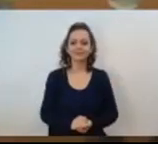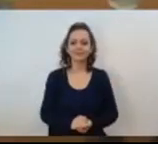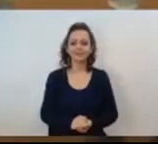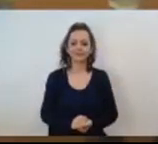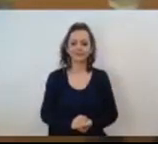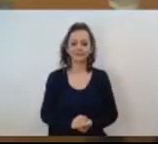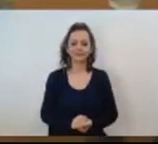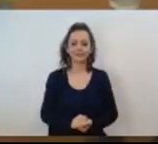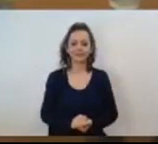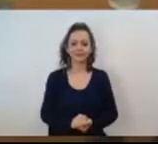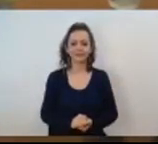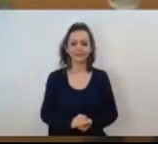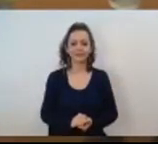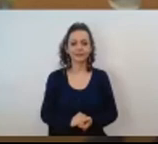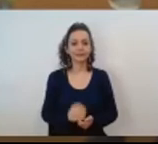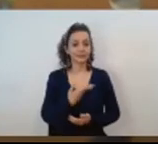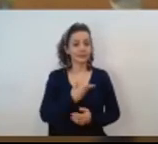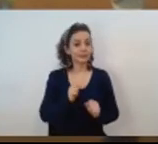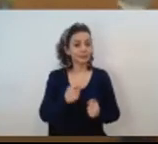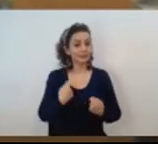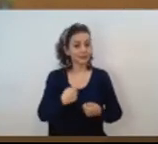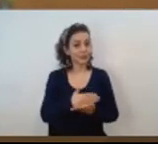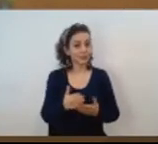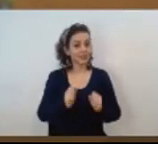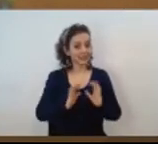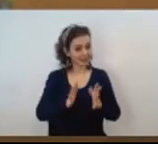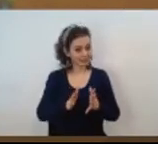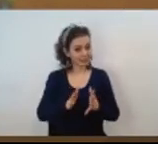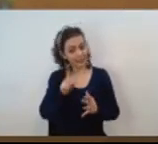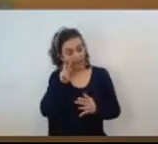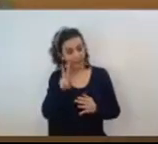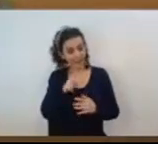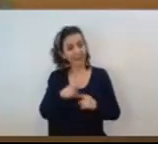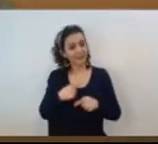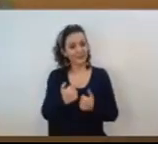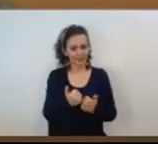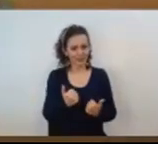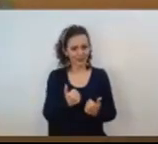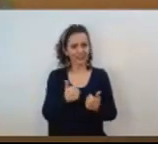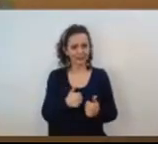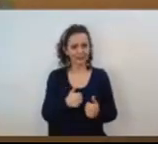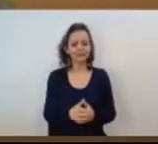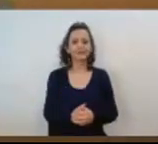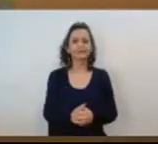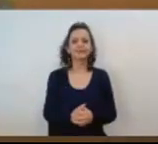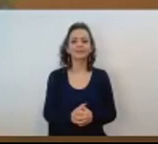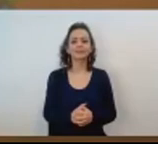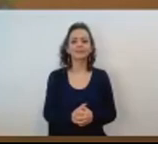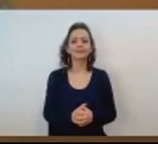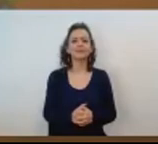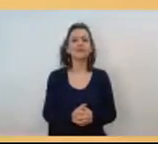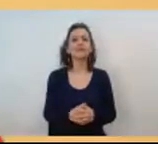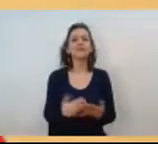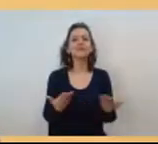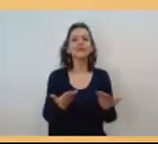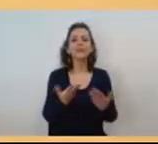para fazer o convite aos nossos convidados aqui obrigado por muito legal obrigado Lúcio boa tarde a todos EA todas uma enorme